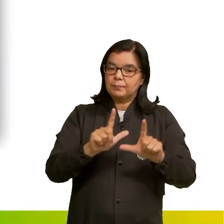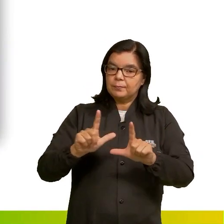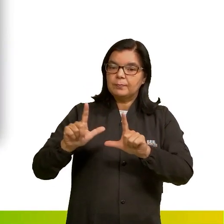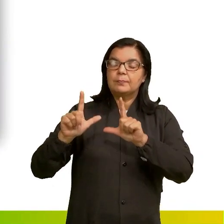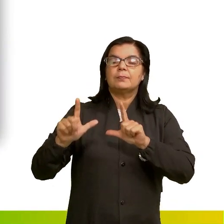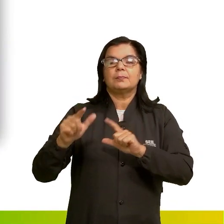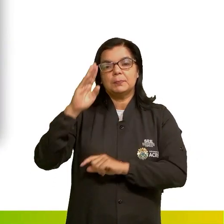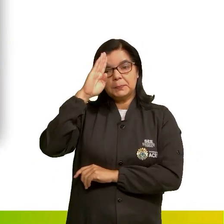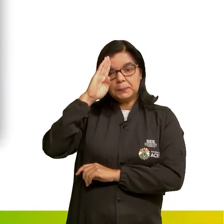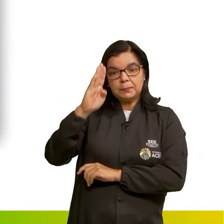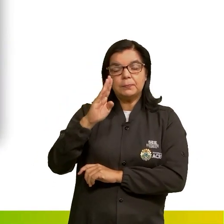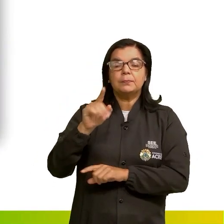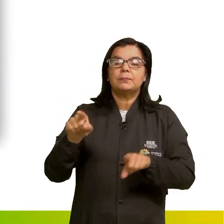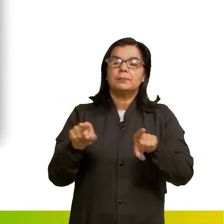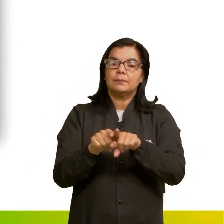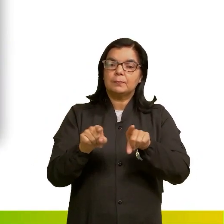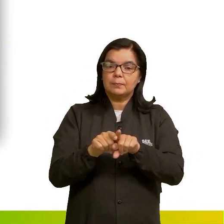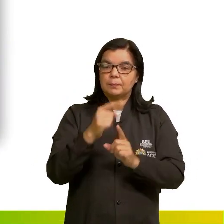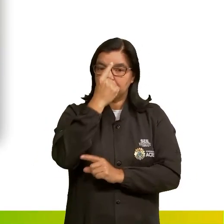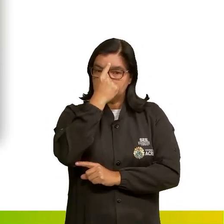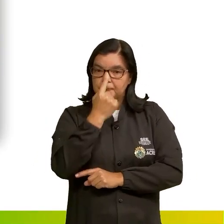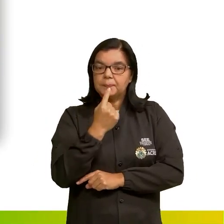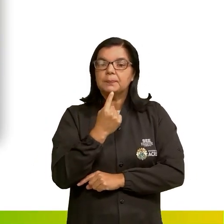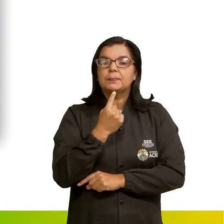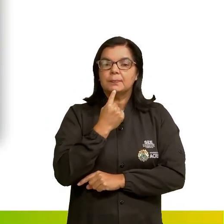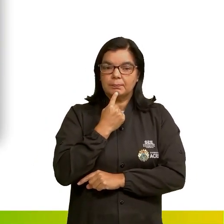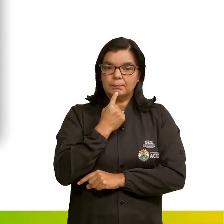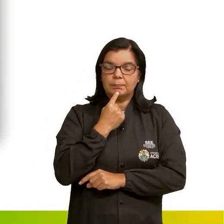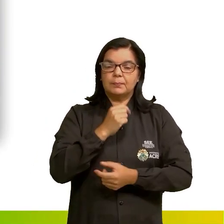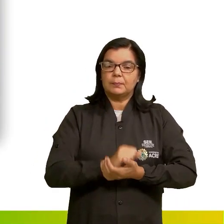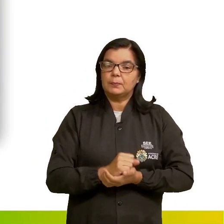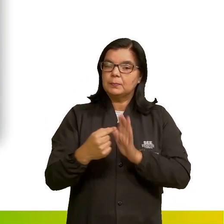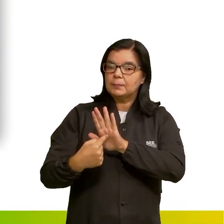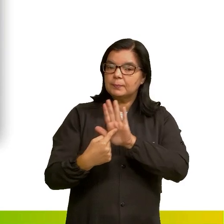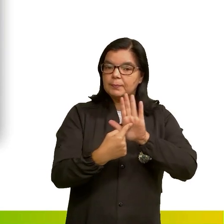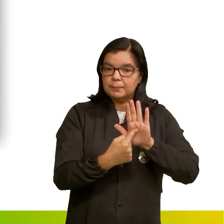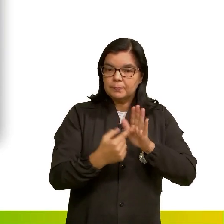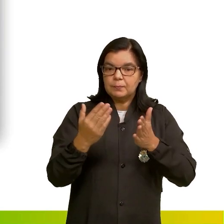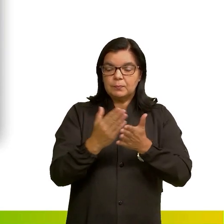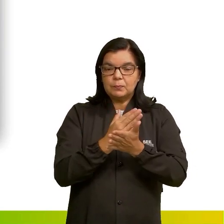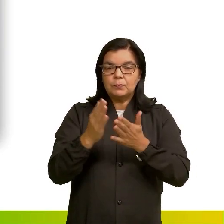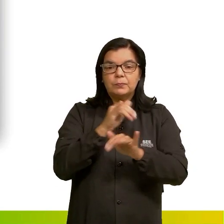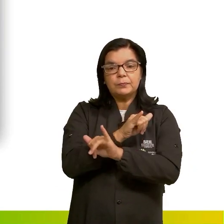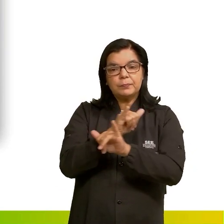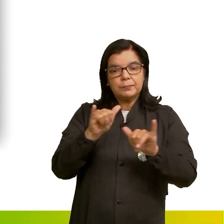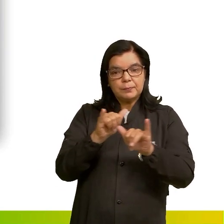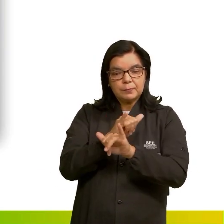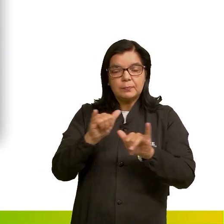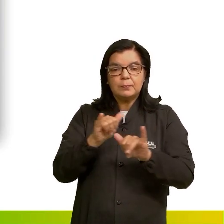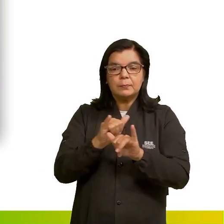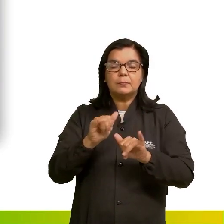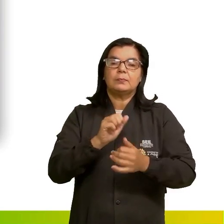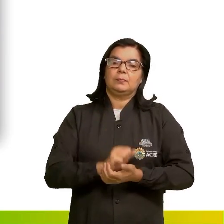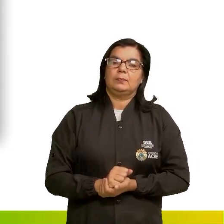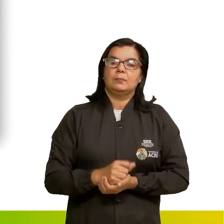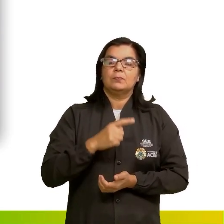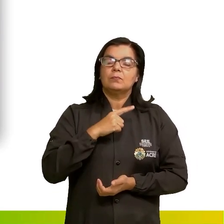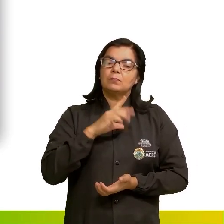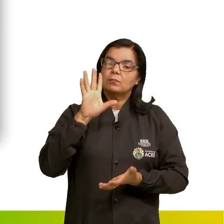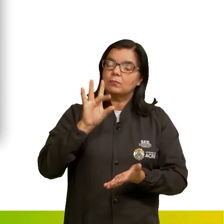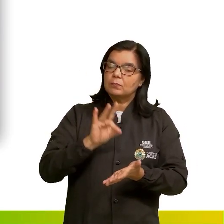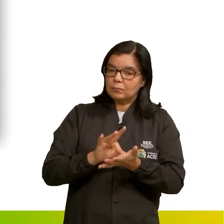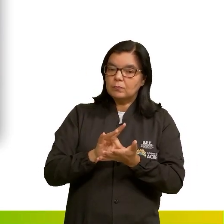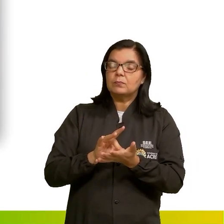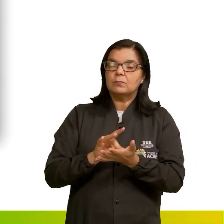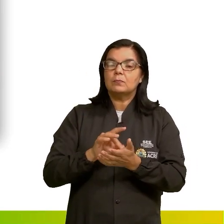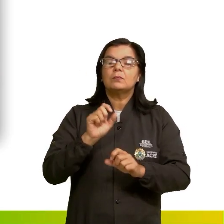informações e principalmente essa imagem. Eu trago aqui algumas informações que, no caso, são